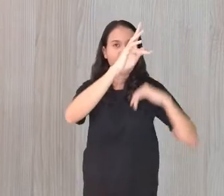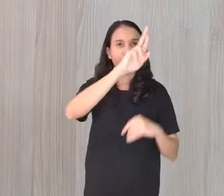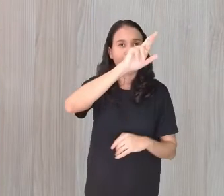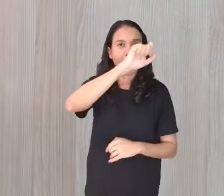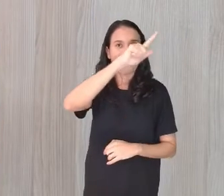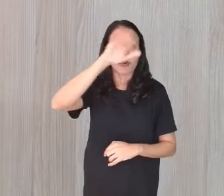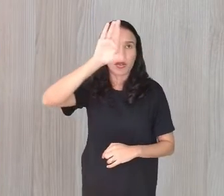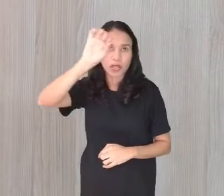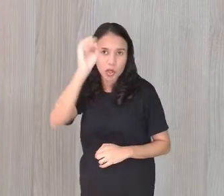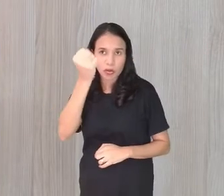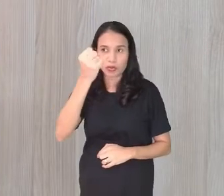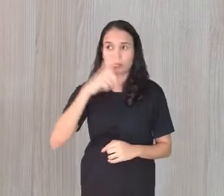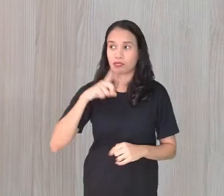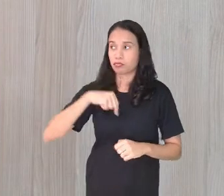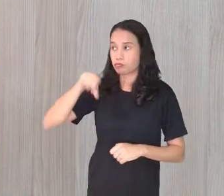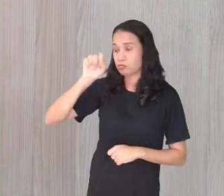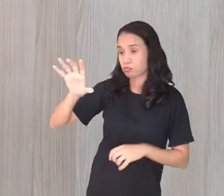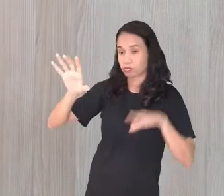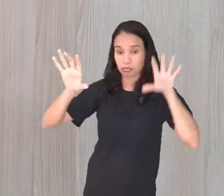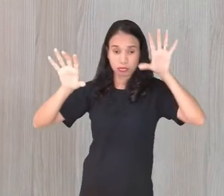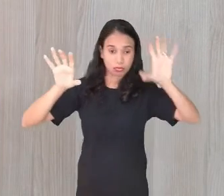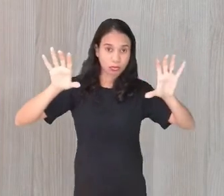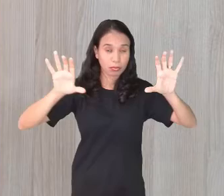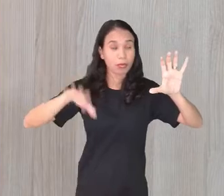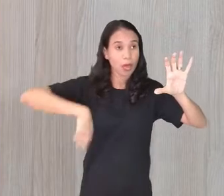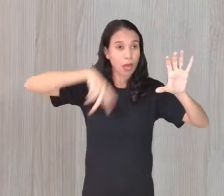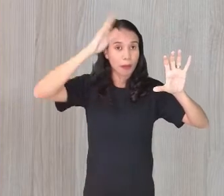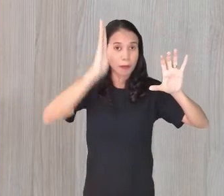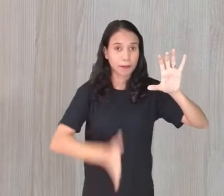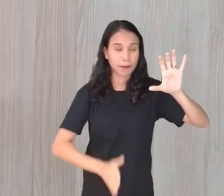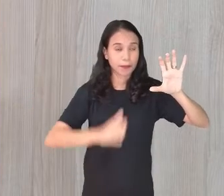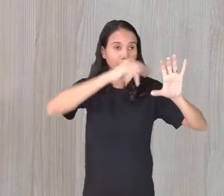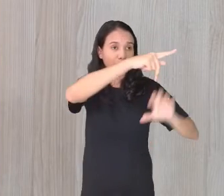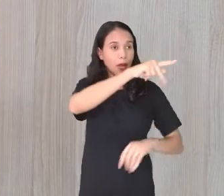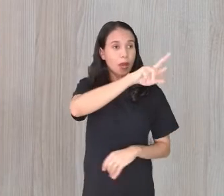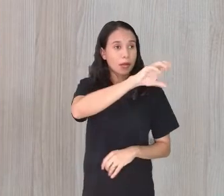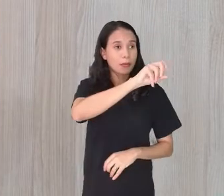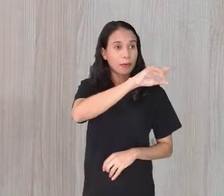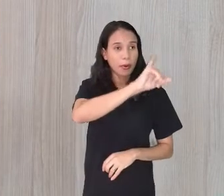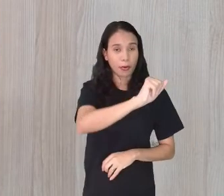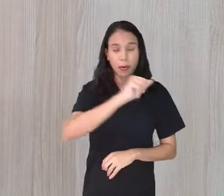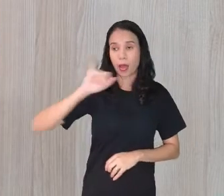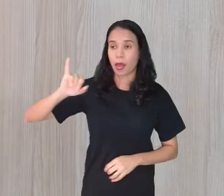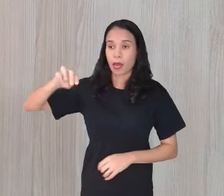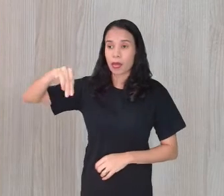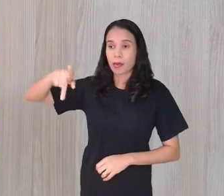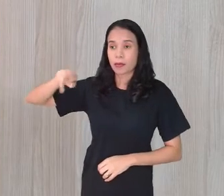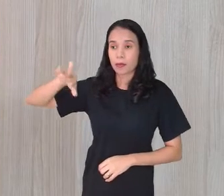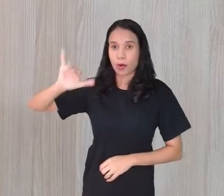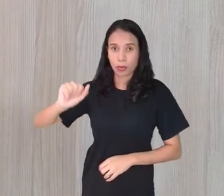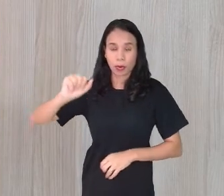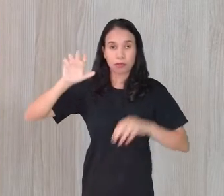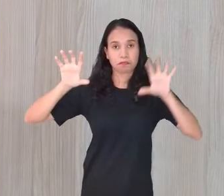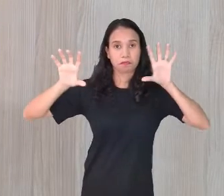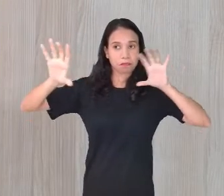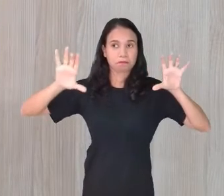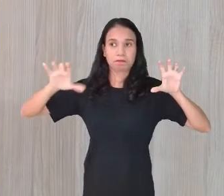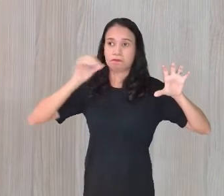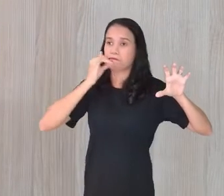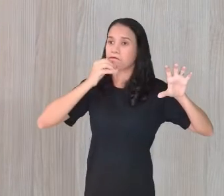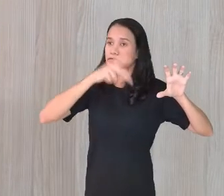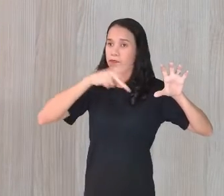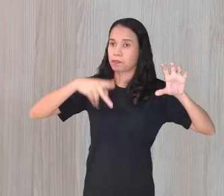tracinho para um lado, um tracinho para o outro. Fração própria, fração imprópria. Coloca os exemplos do que o professor Pedro